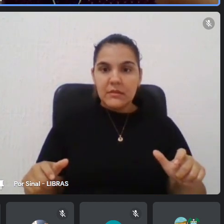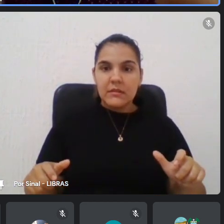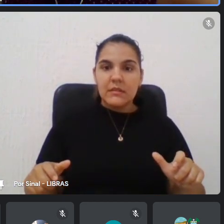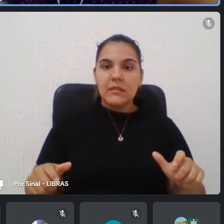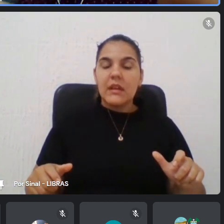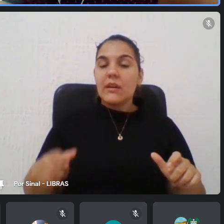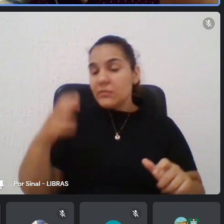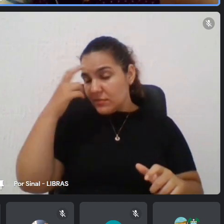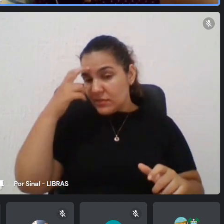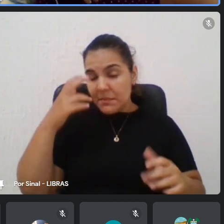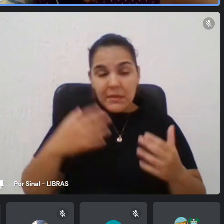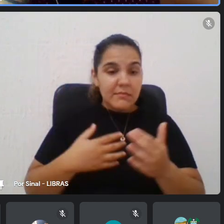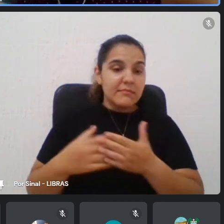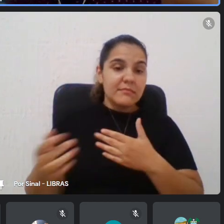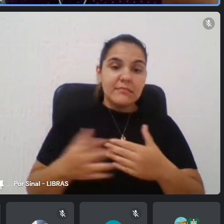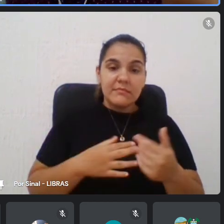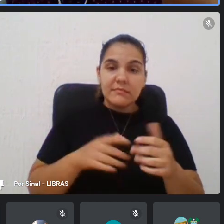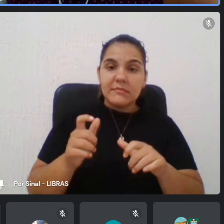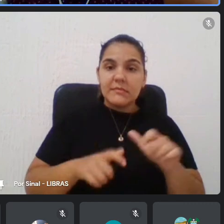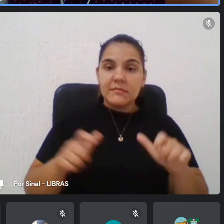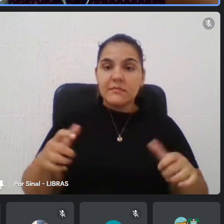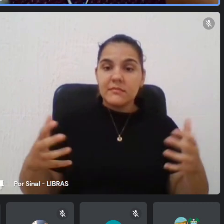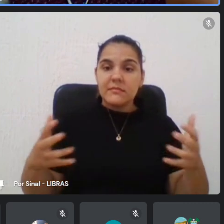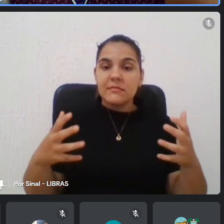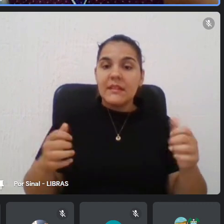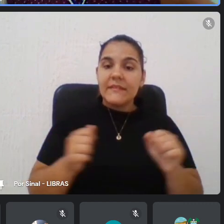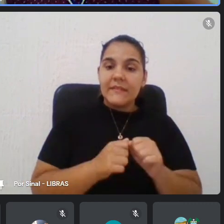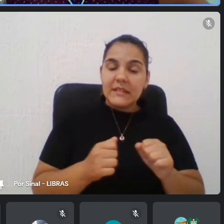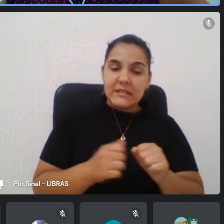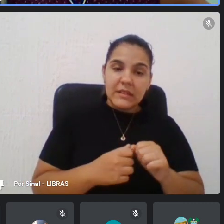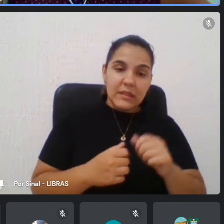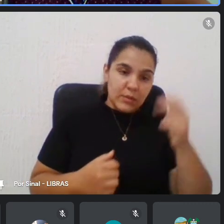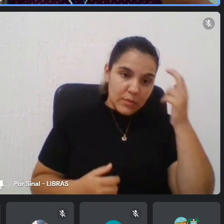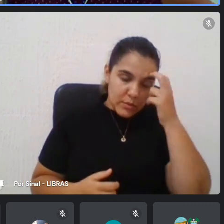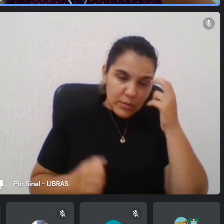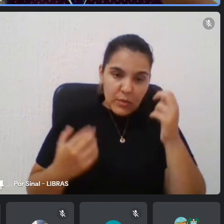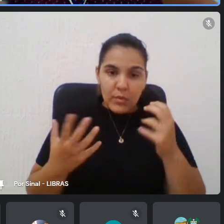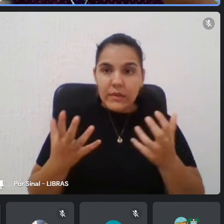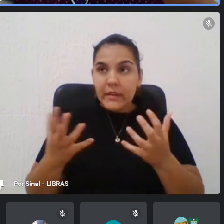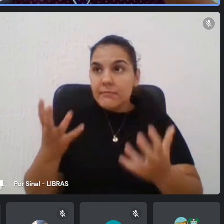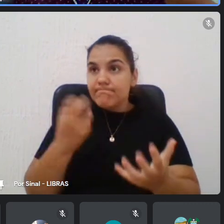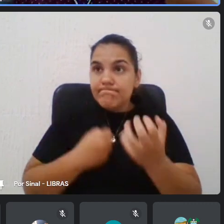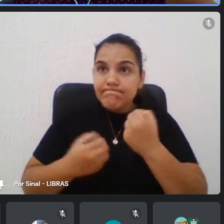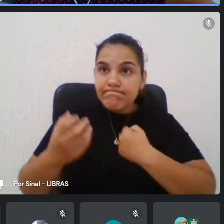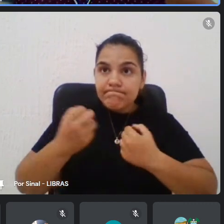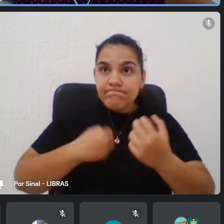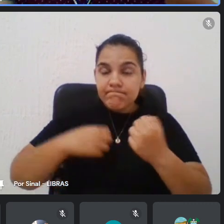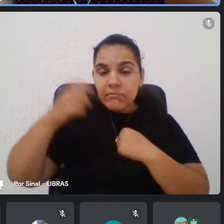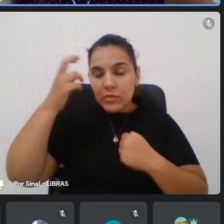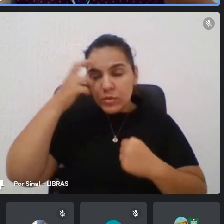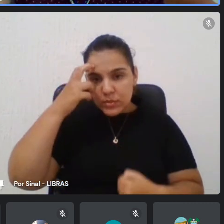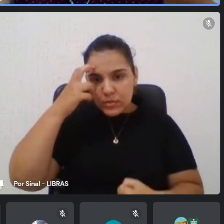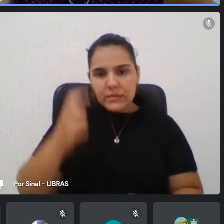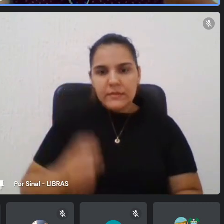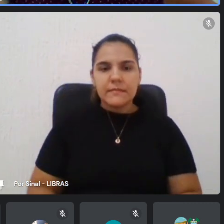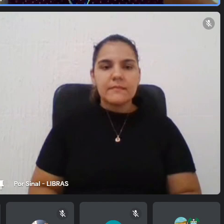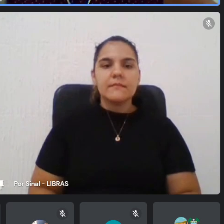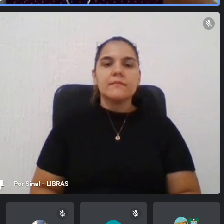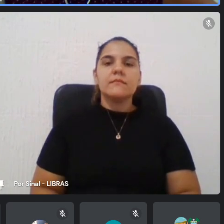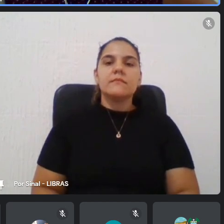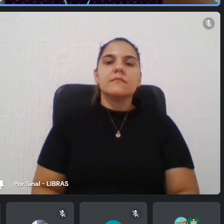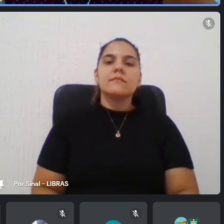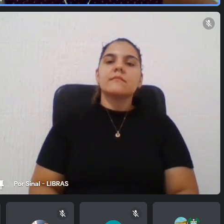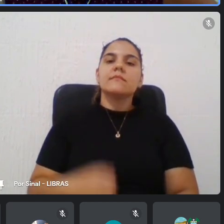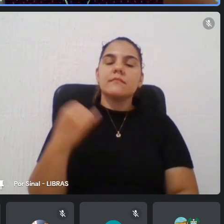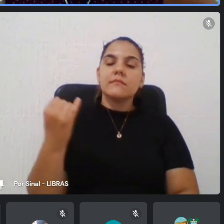a cultura é para qualquer pessoa que queira fazer cultura e que queira consumir cultura. Então, é importante que os lugares